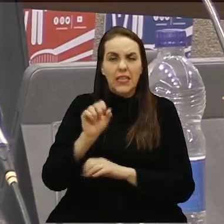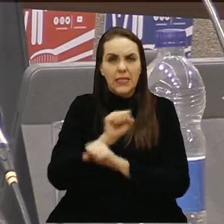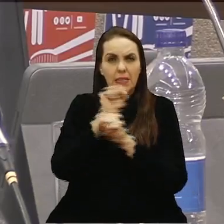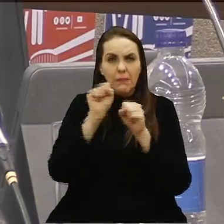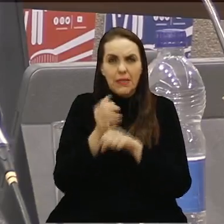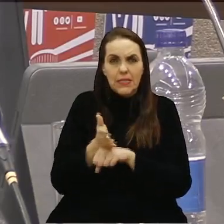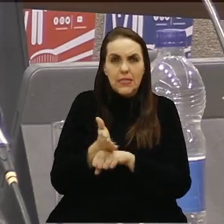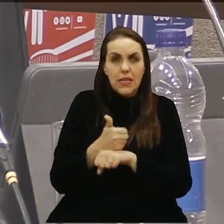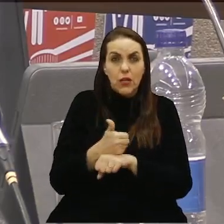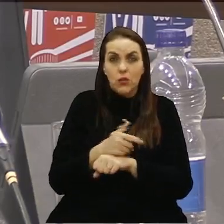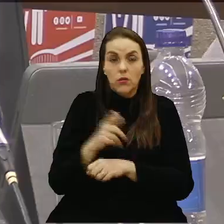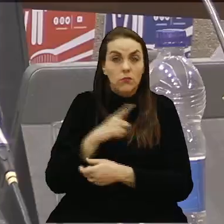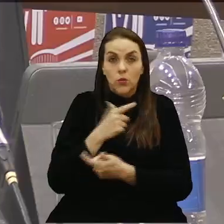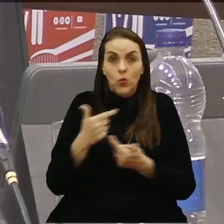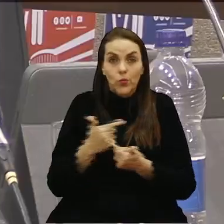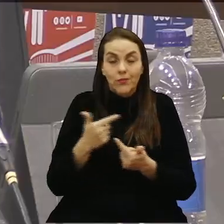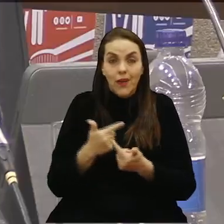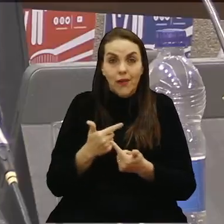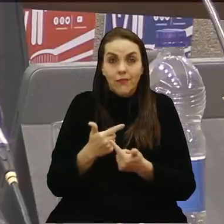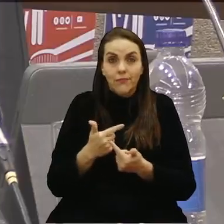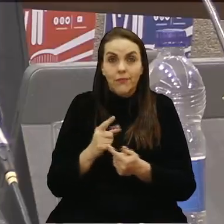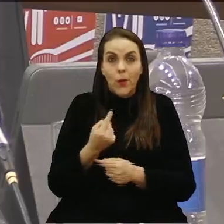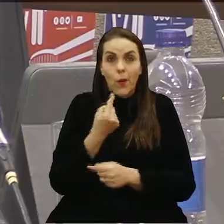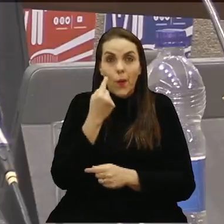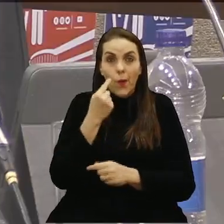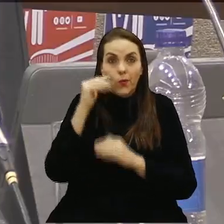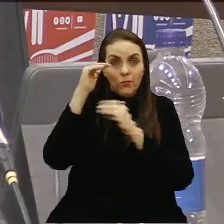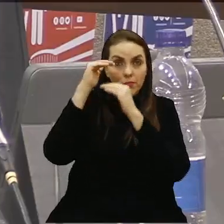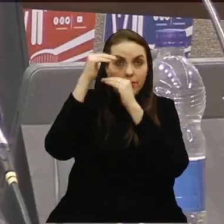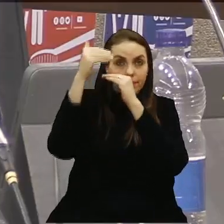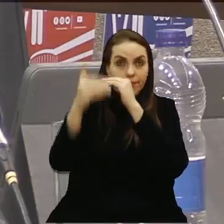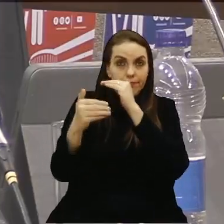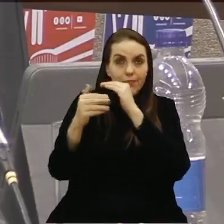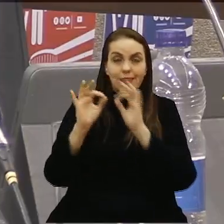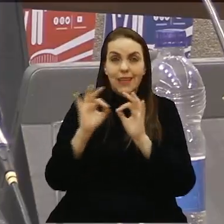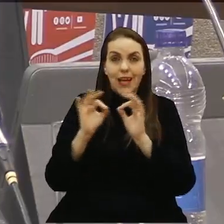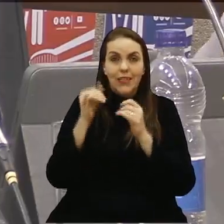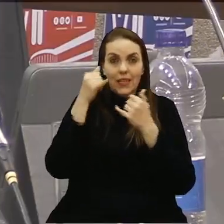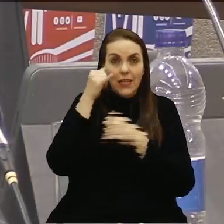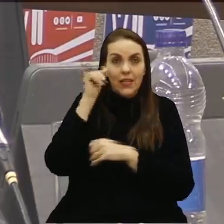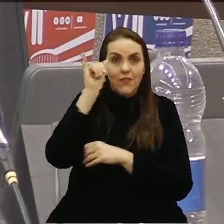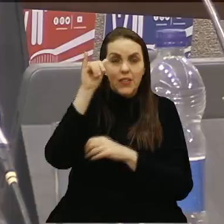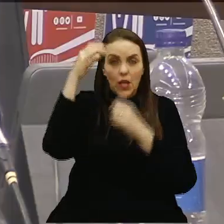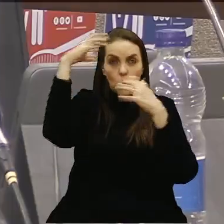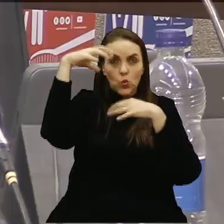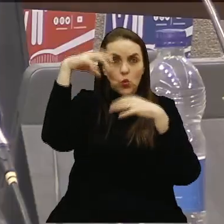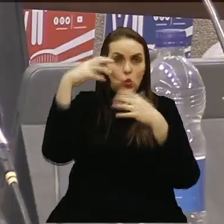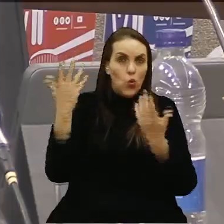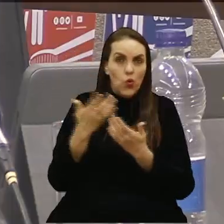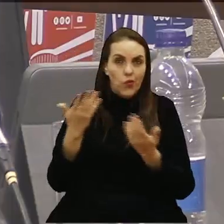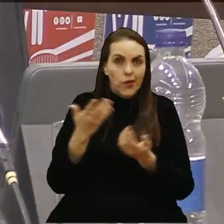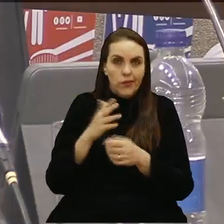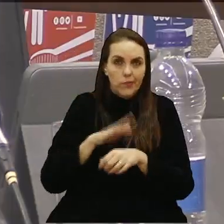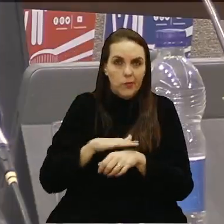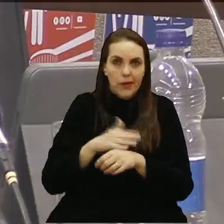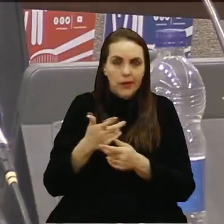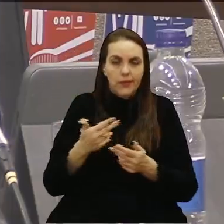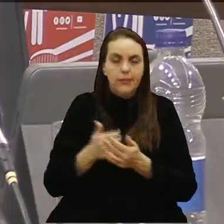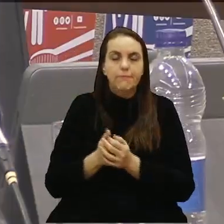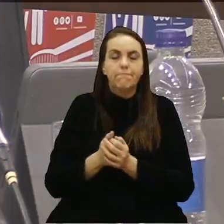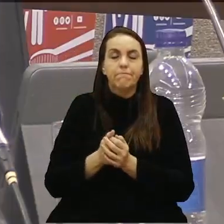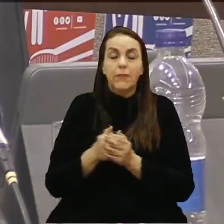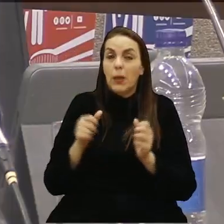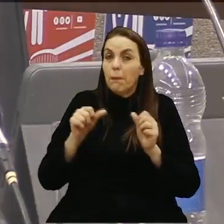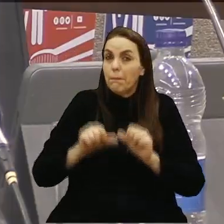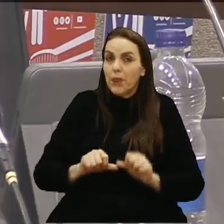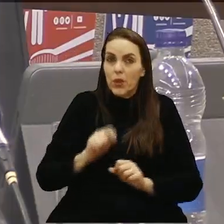cedo e não tem ao menos um telhadinho para evitar de se molhar. E aí, o pior de